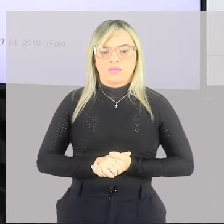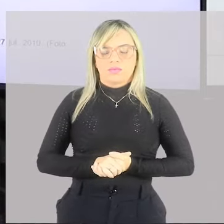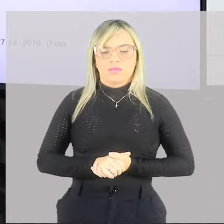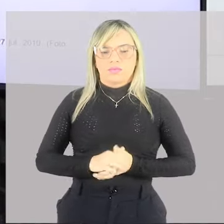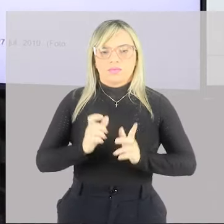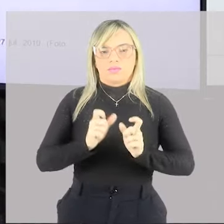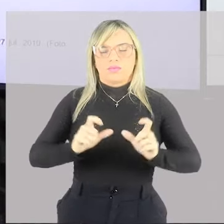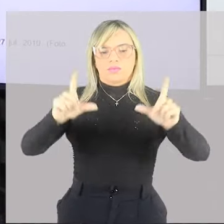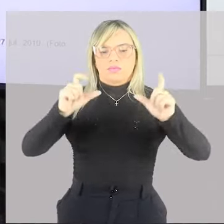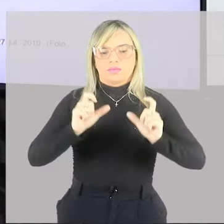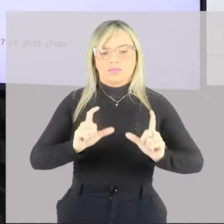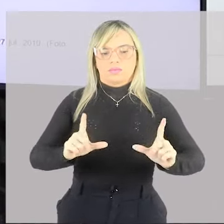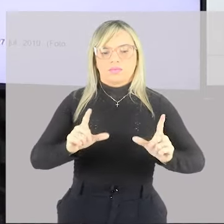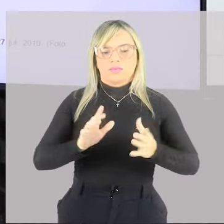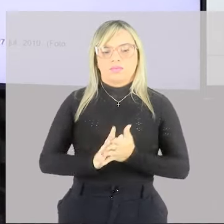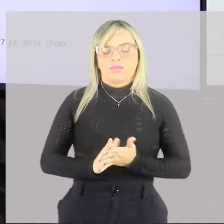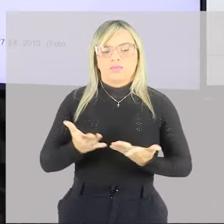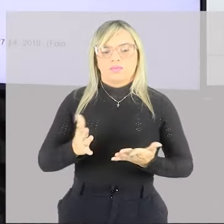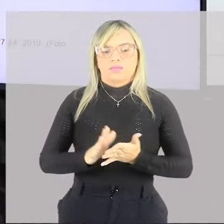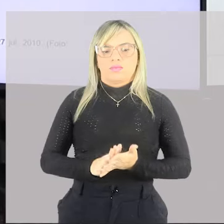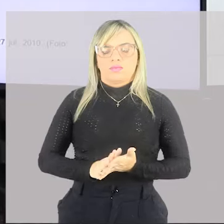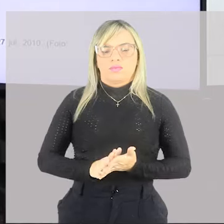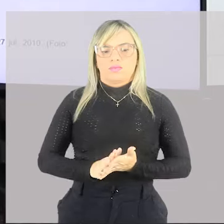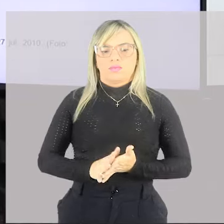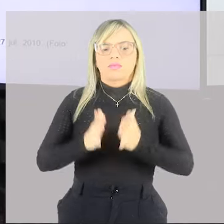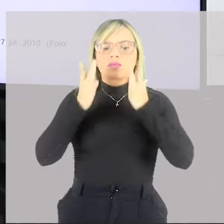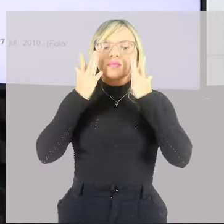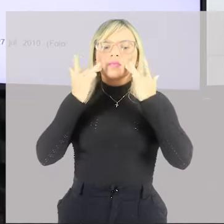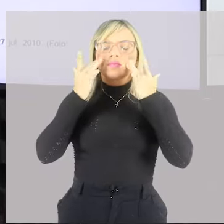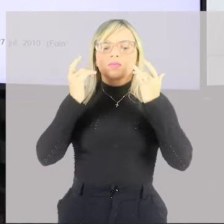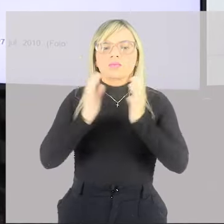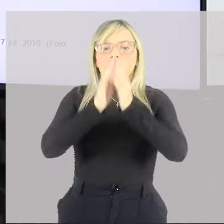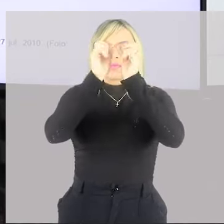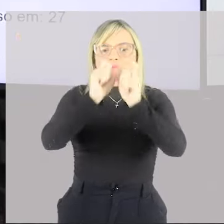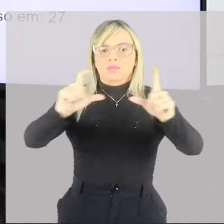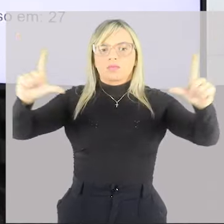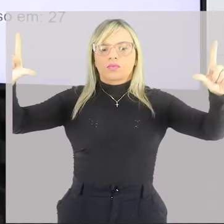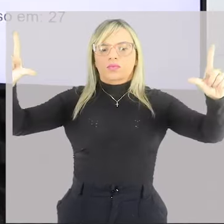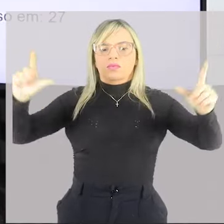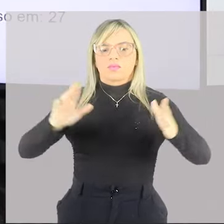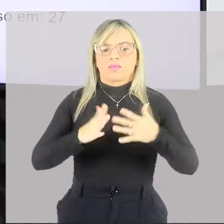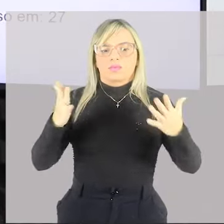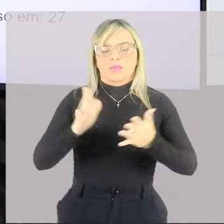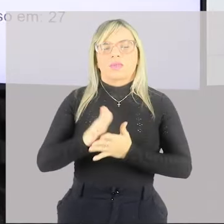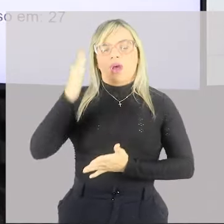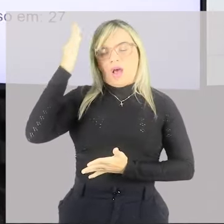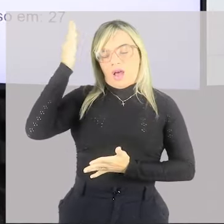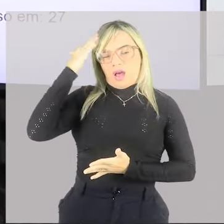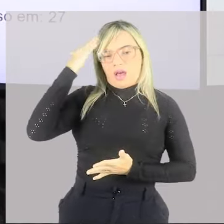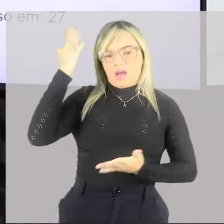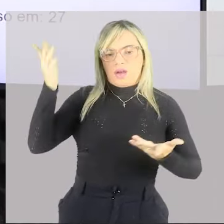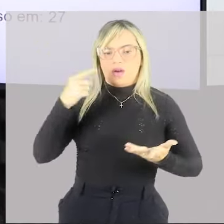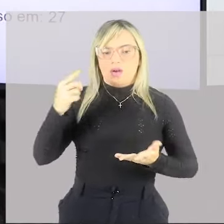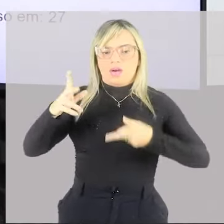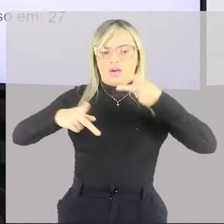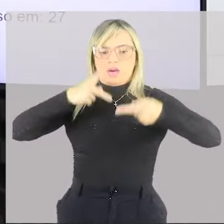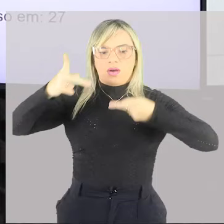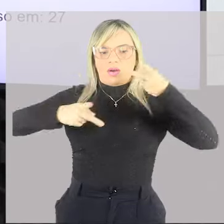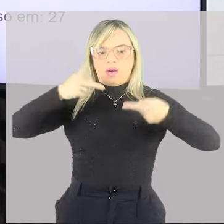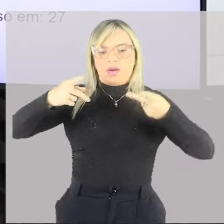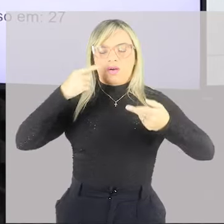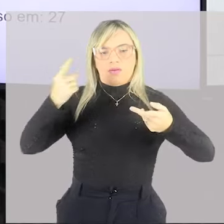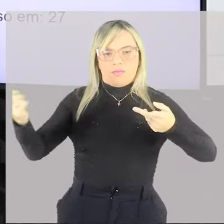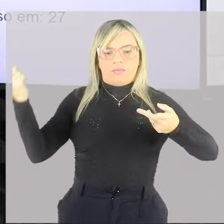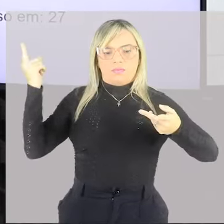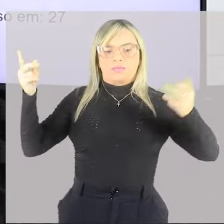né de Diego sing eu vou aumentar as imagens pra gente ter uma noção do que eu estou falando Toca do salitro no Piauí